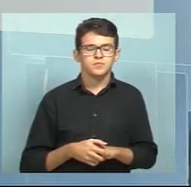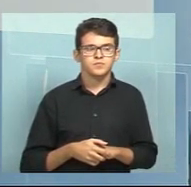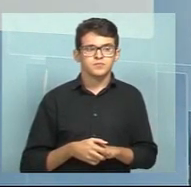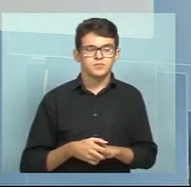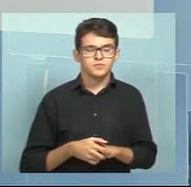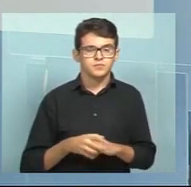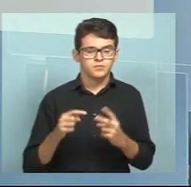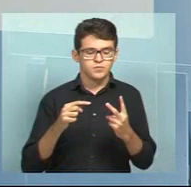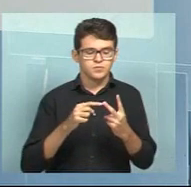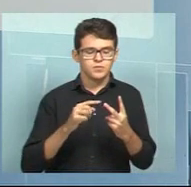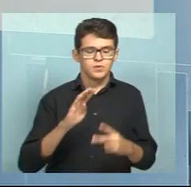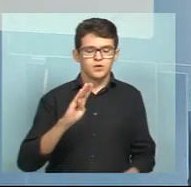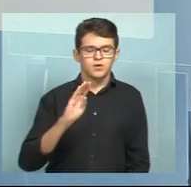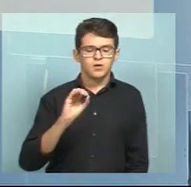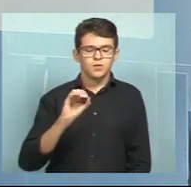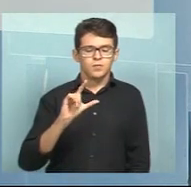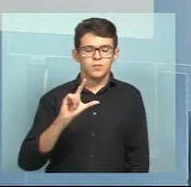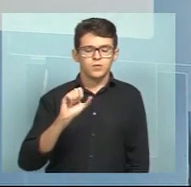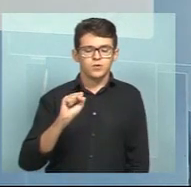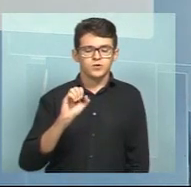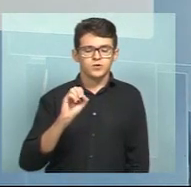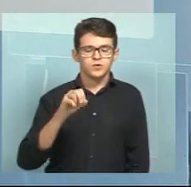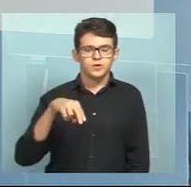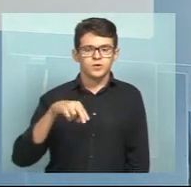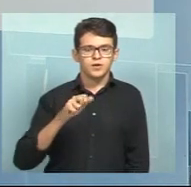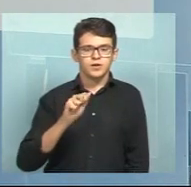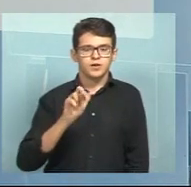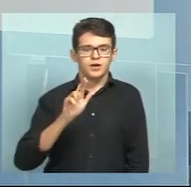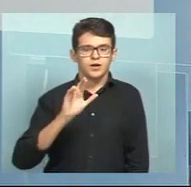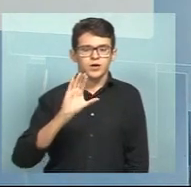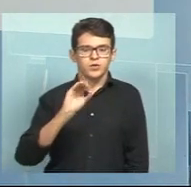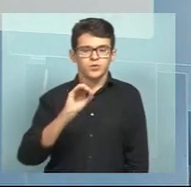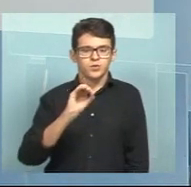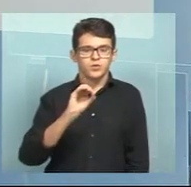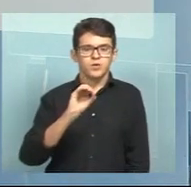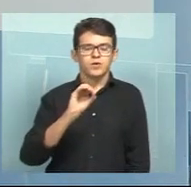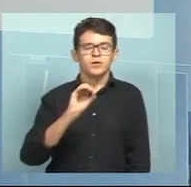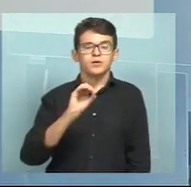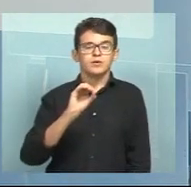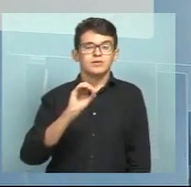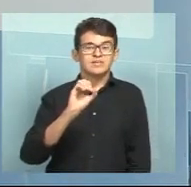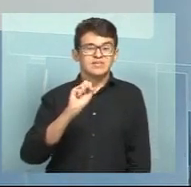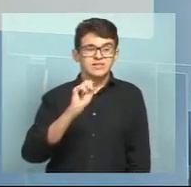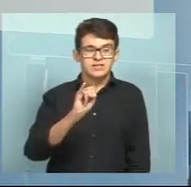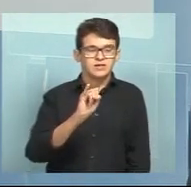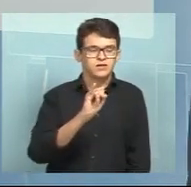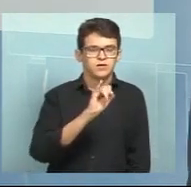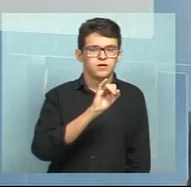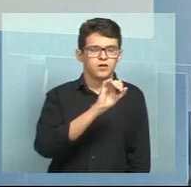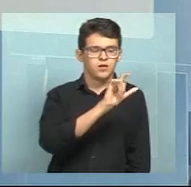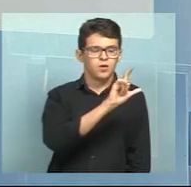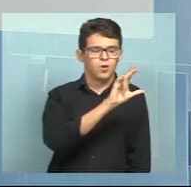Bolsonaro perde também se o Lula não for candidato. A ironia é destino. Porque pode ser, né? A ironia é destino.